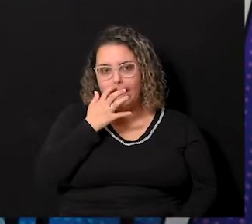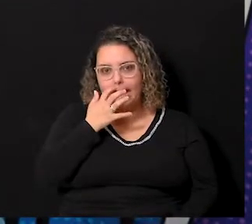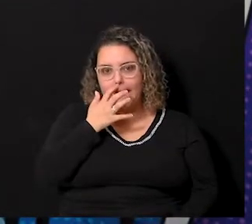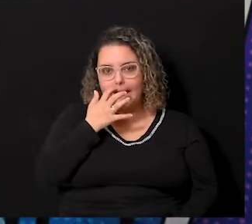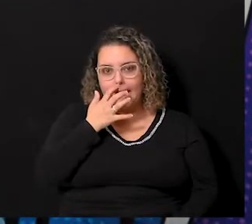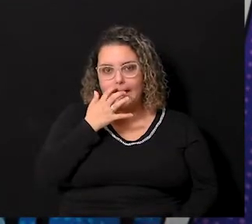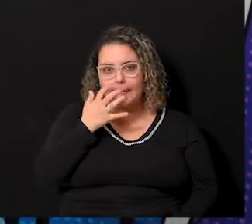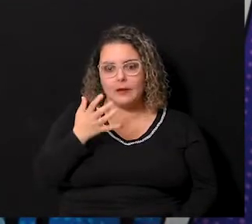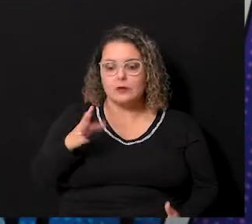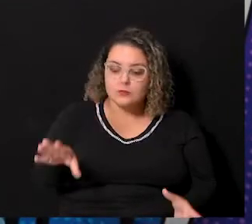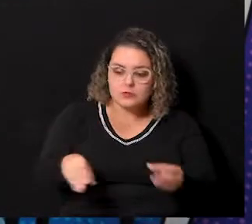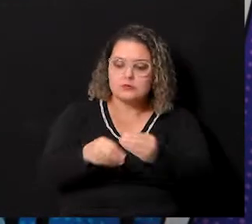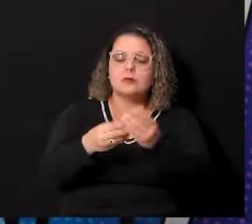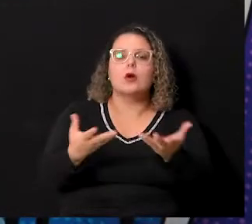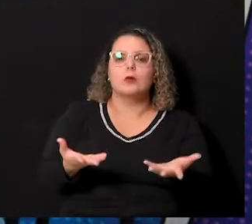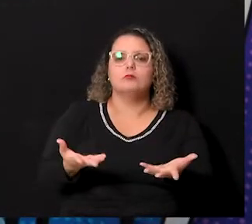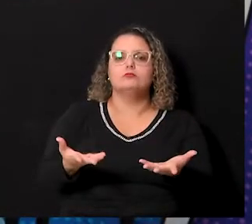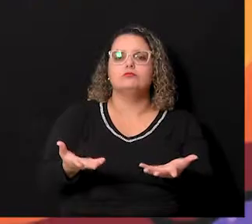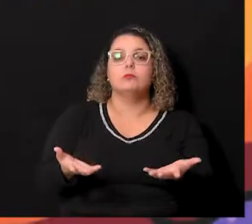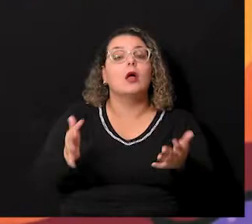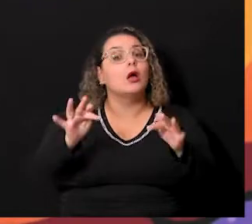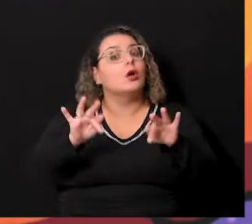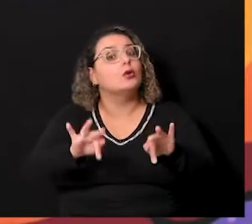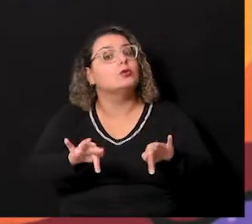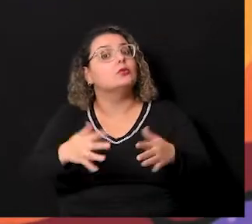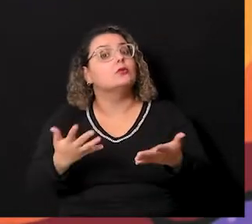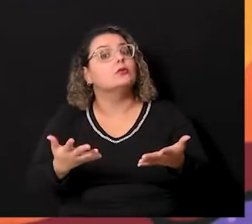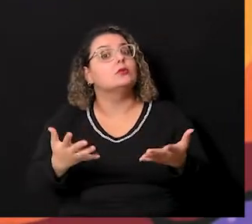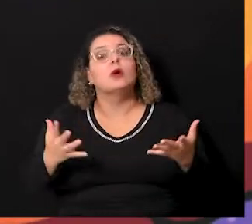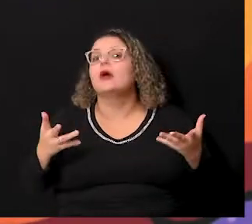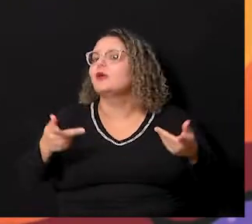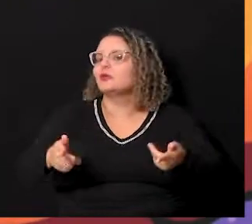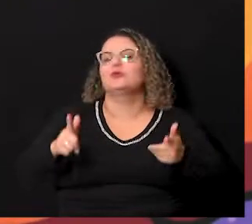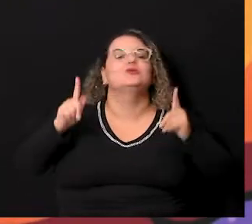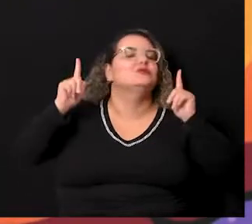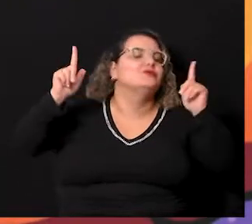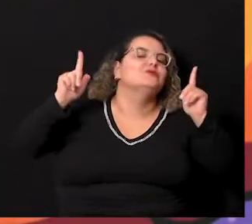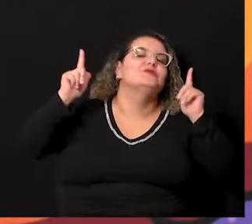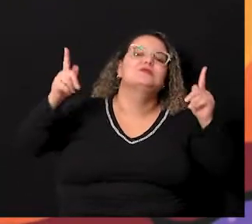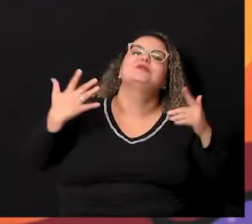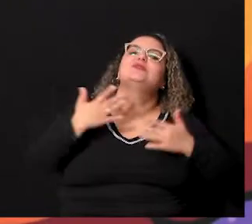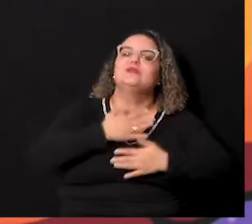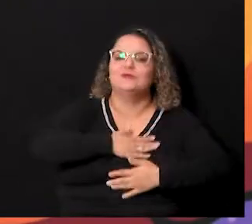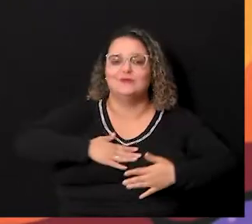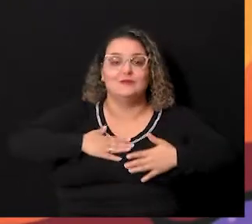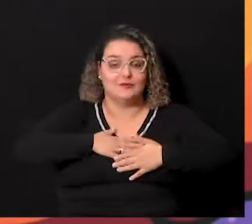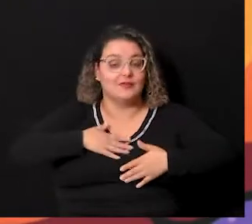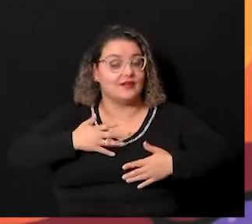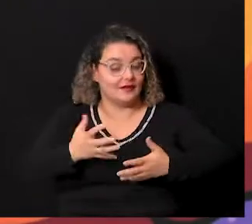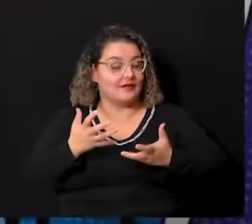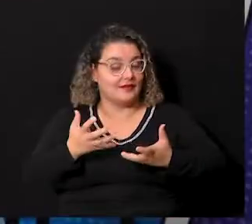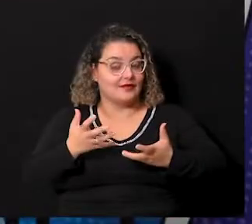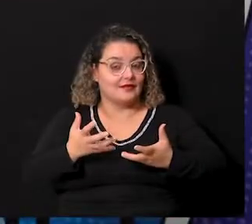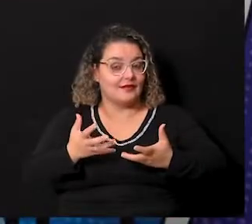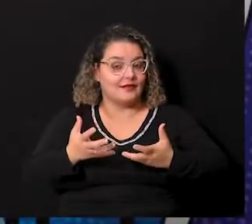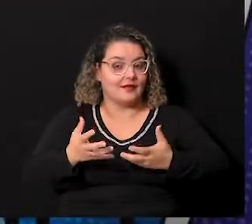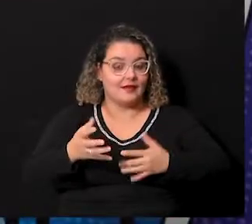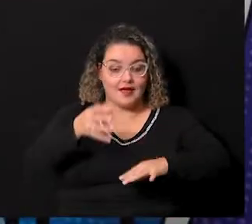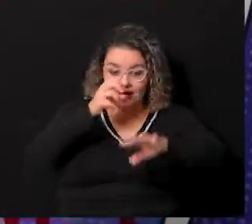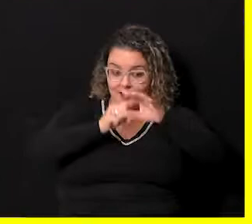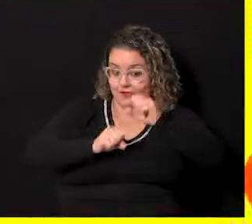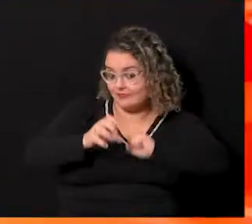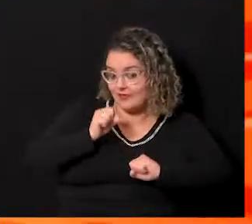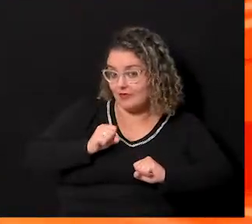muito... se complementam. No final, é tudo divertido, tudo prazeroso para quem gosta, né?